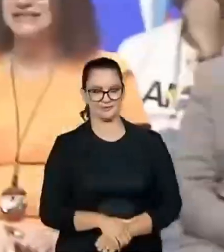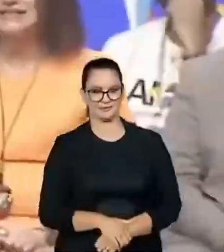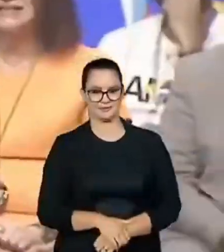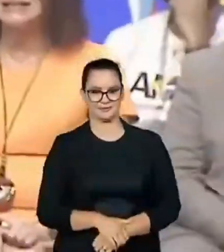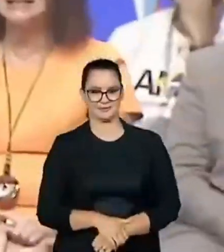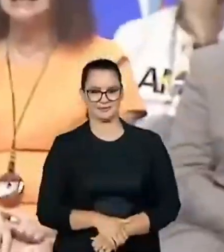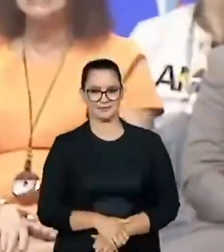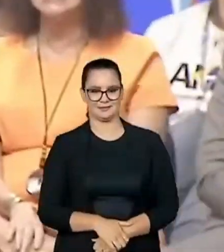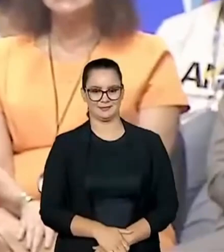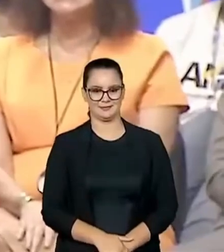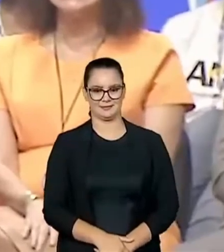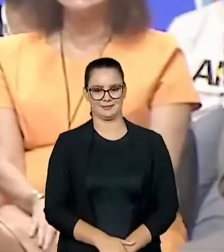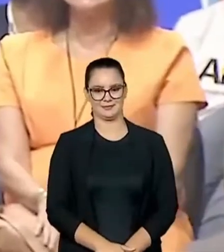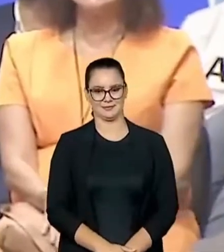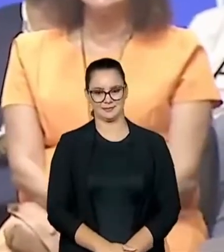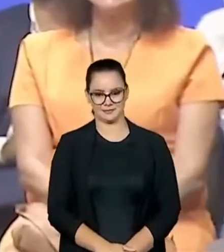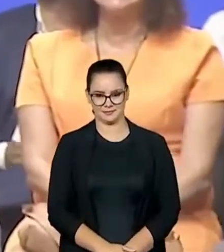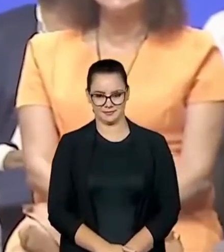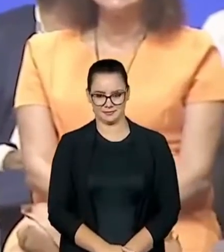Sabe?